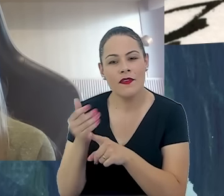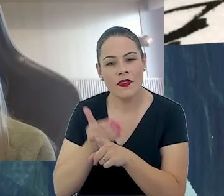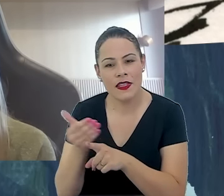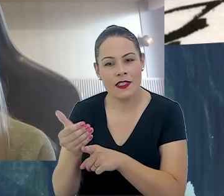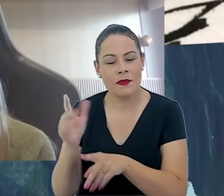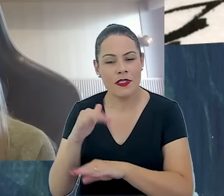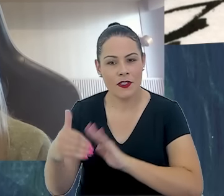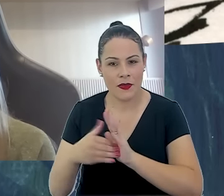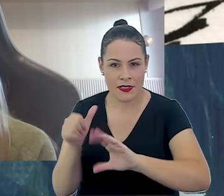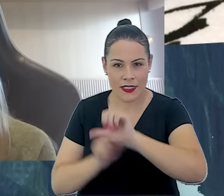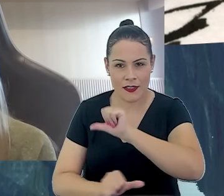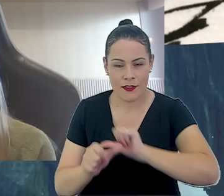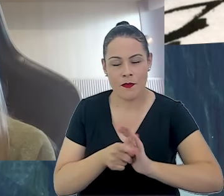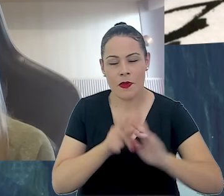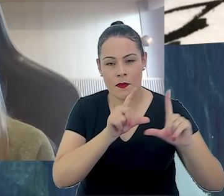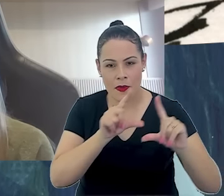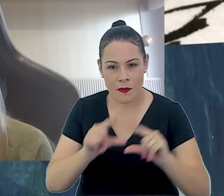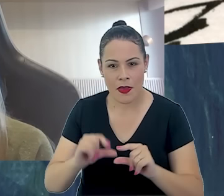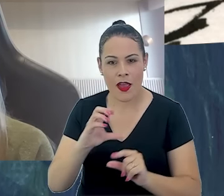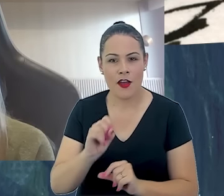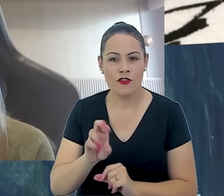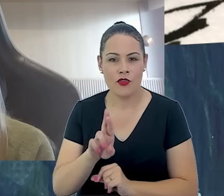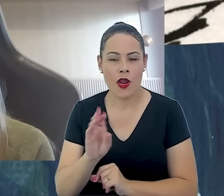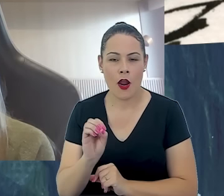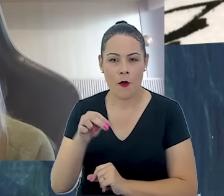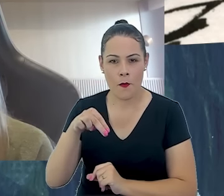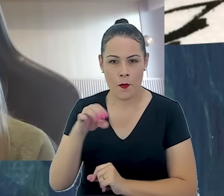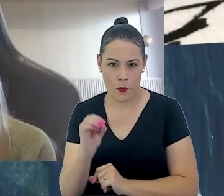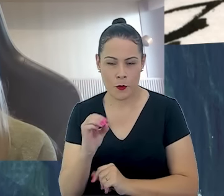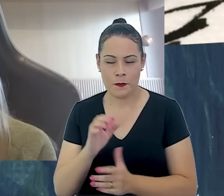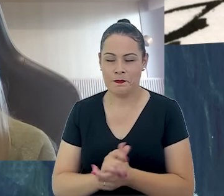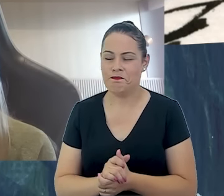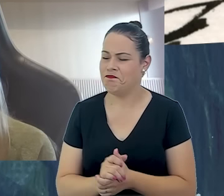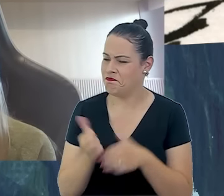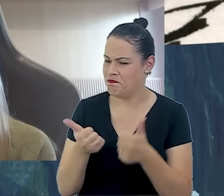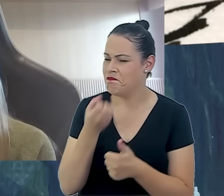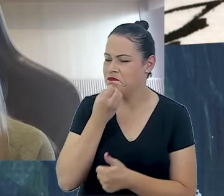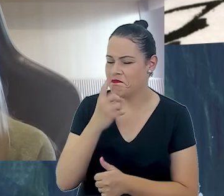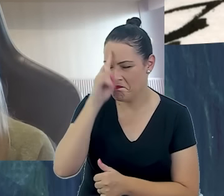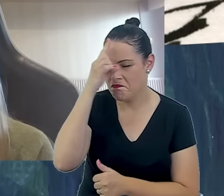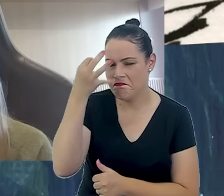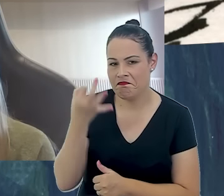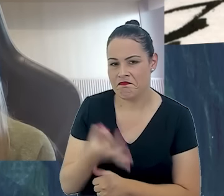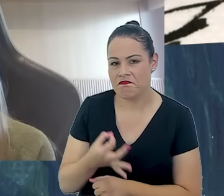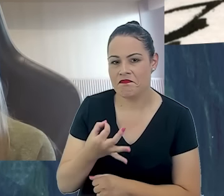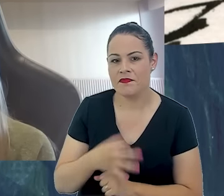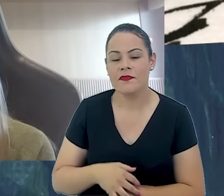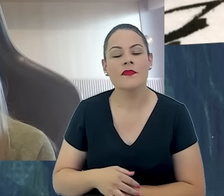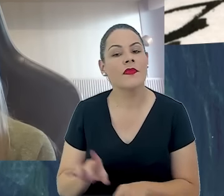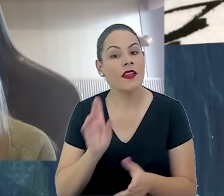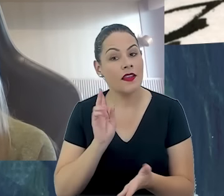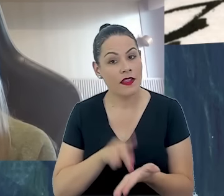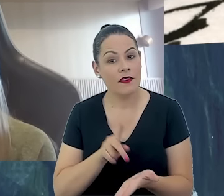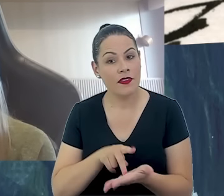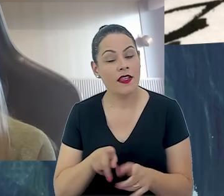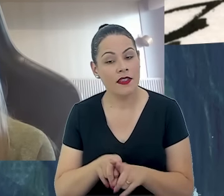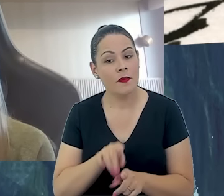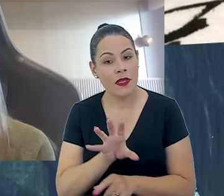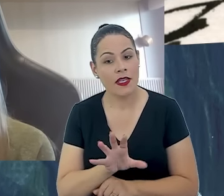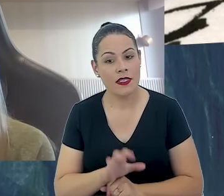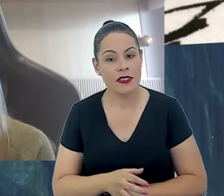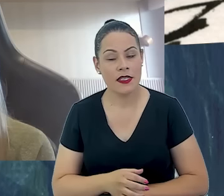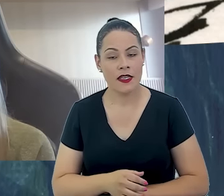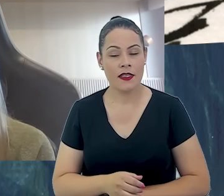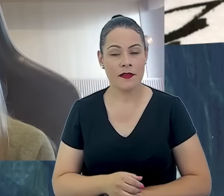financiamento dessa transição para baixo carbono. Ah, muito bem colocado. E realmente, quer dizer,